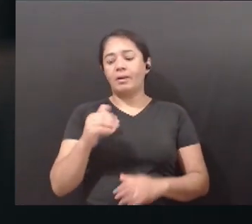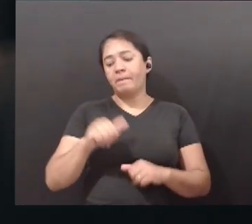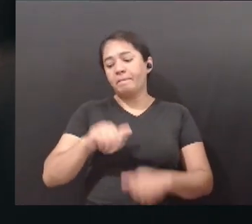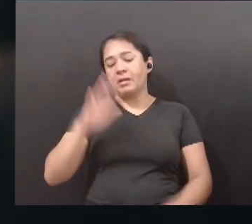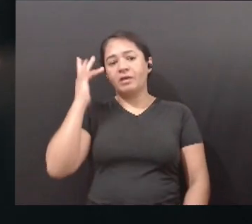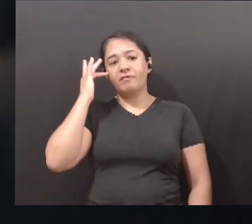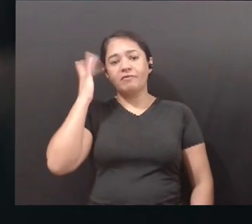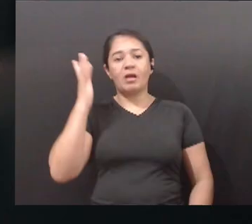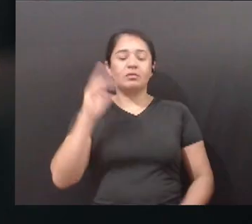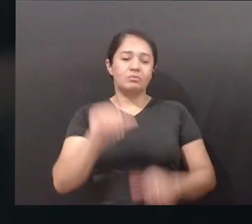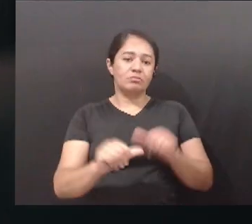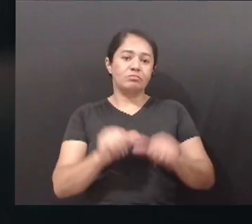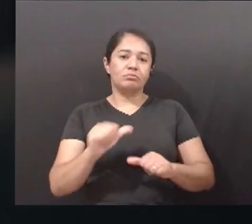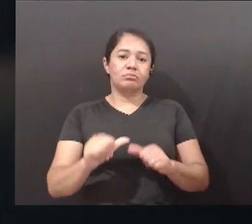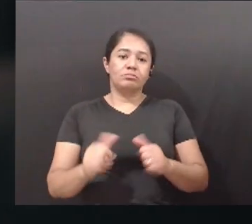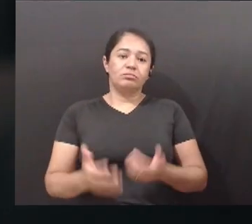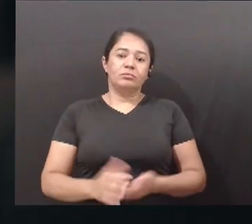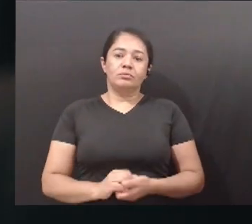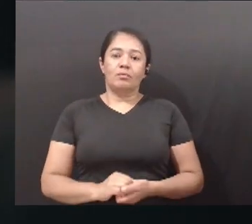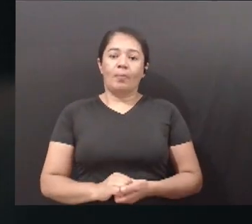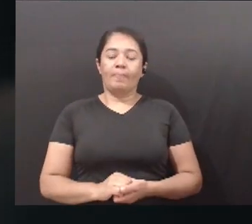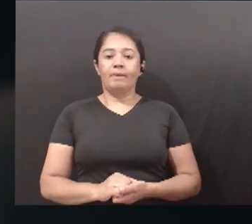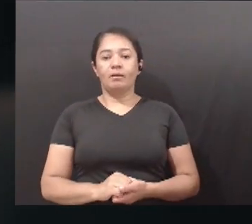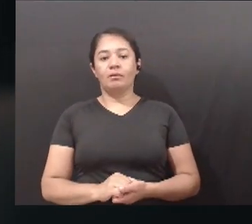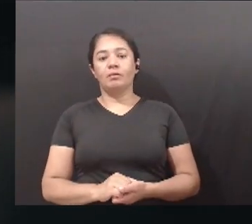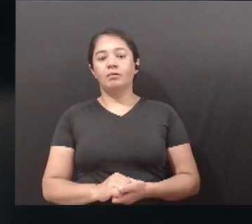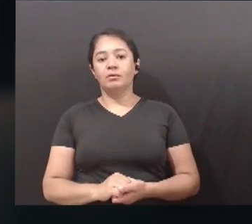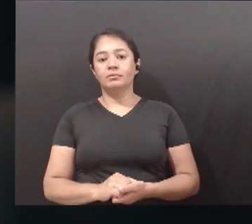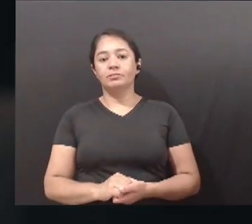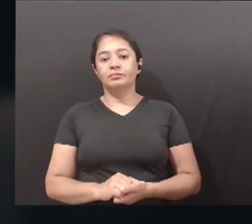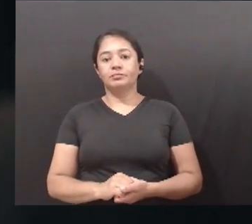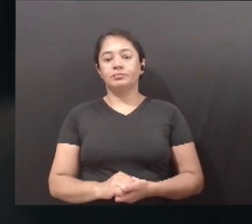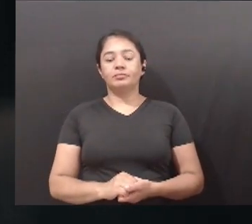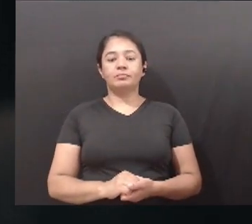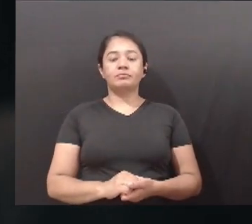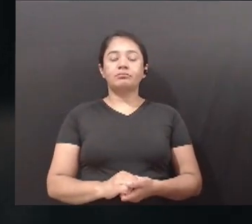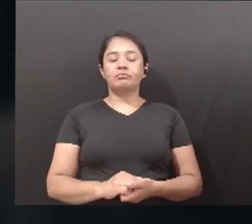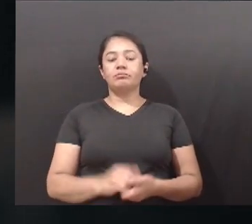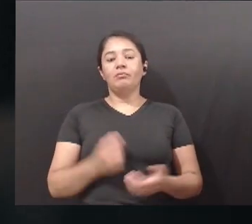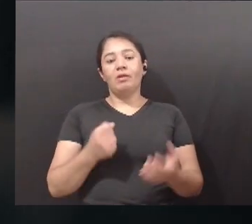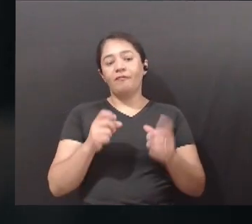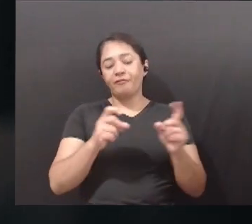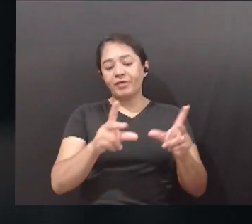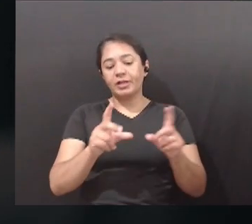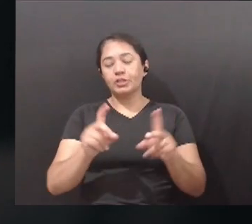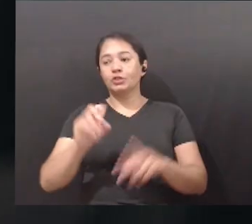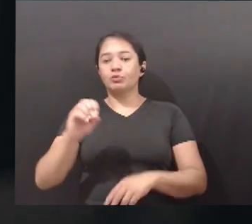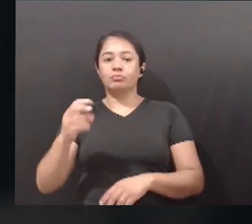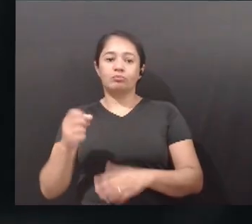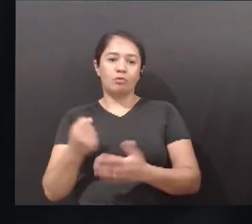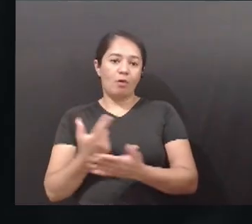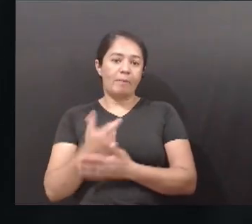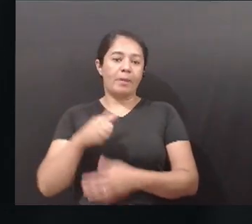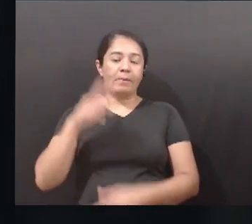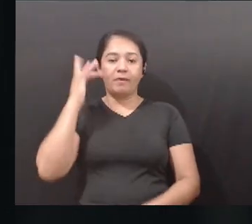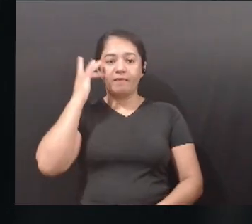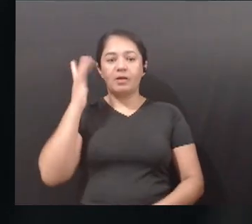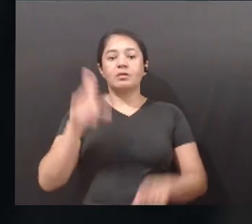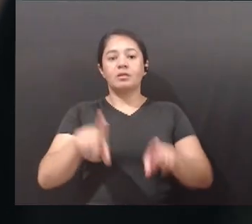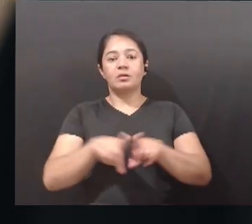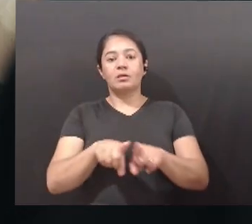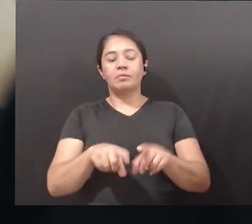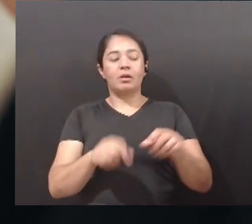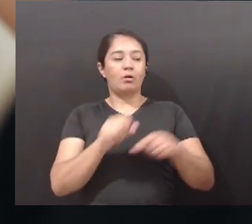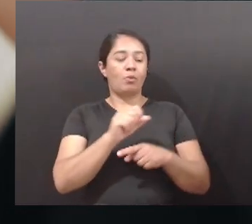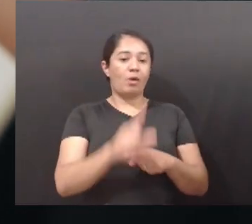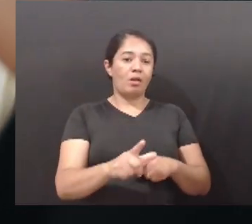carro, enfim, vender o novo, vender o que ela tinha, comprar um novo. Então se torna realmente mais fácil. A mesma questão do aluguel. Agora, uma pessoa com